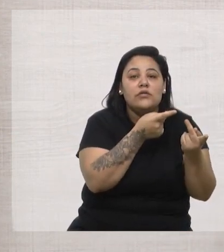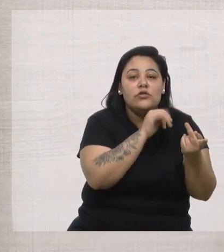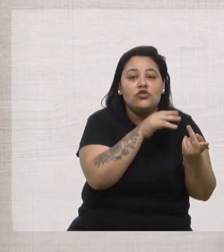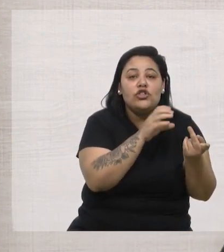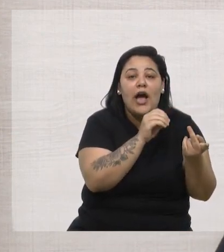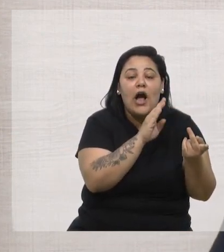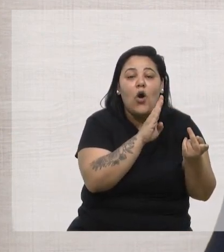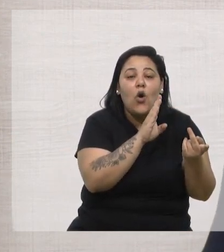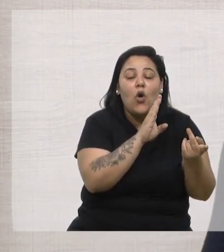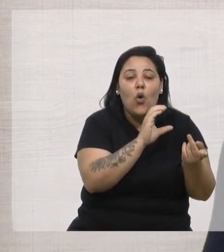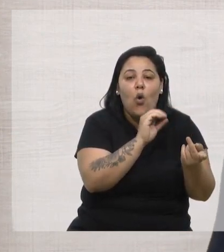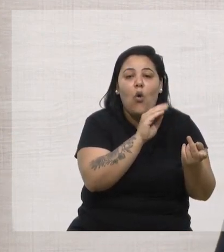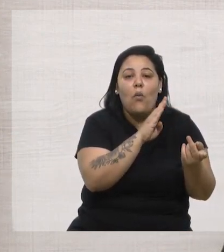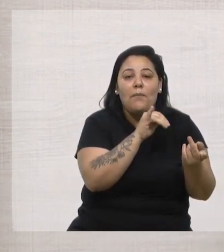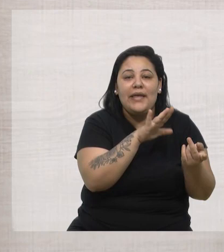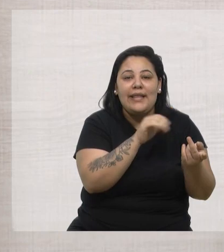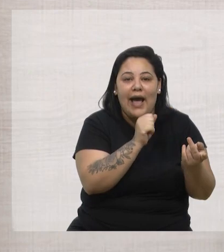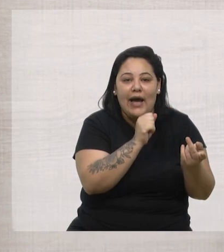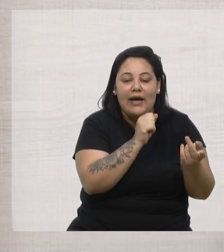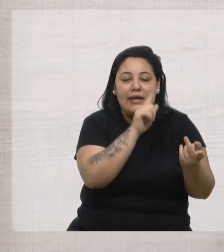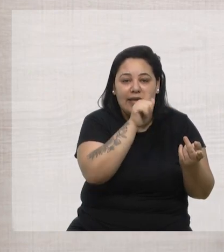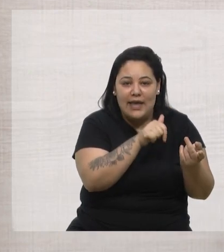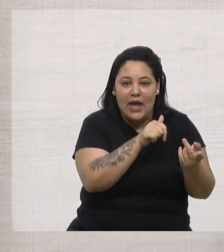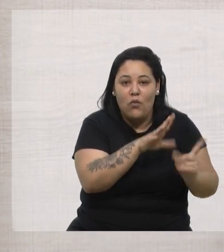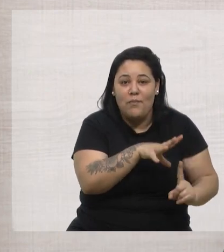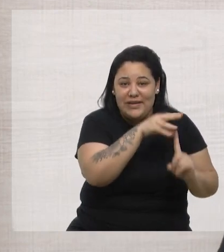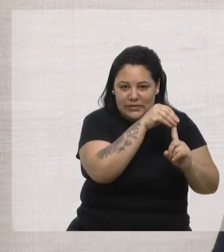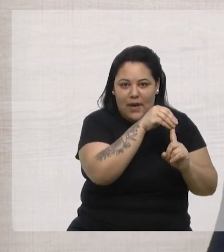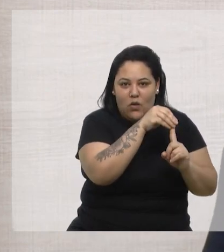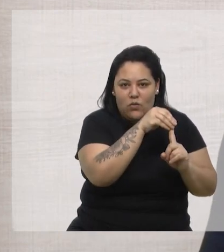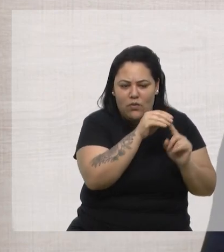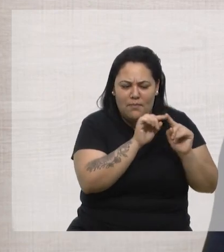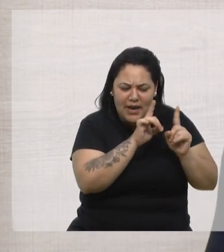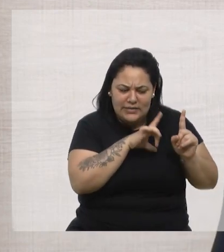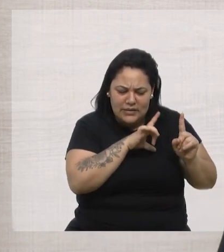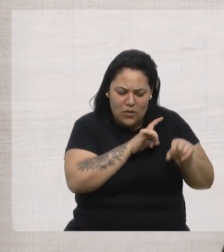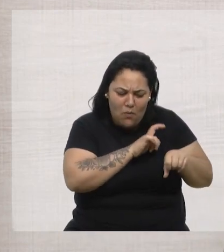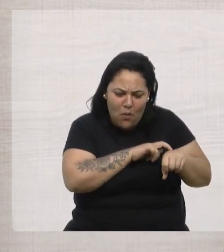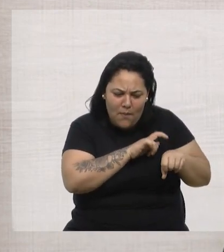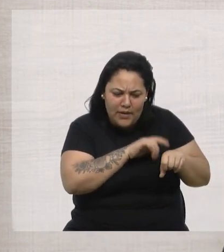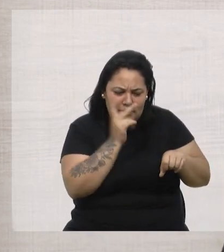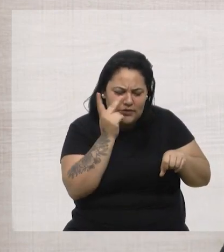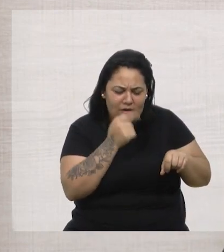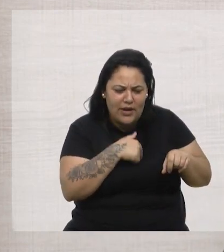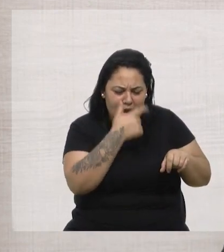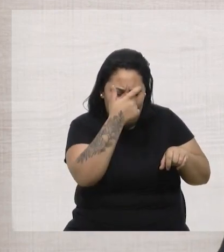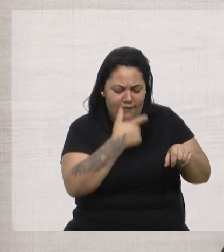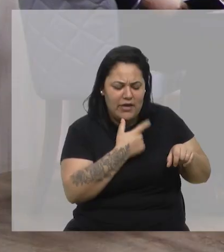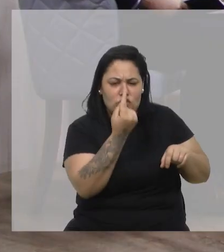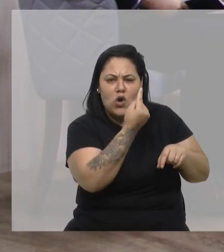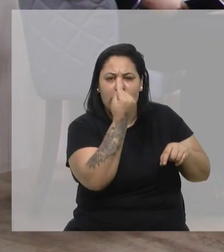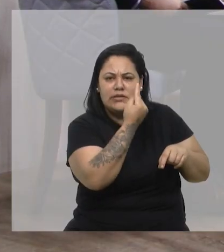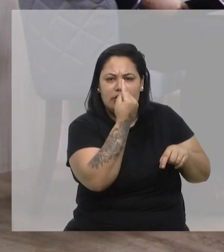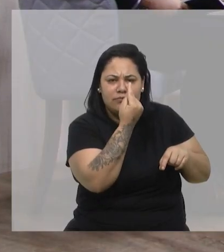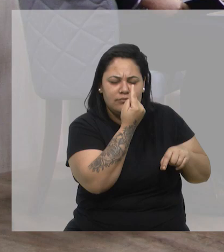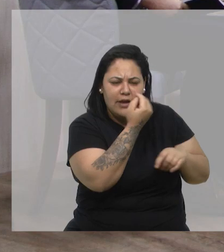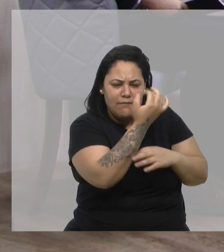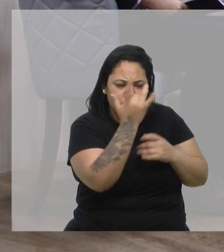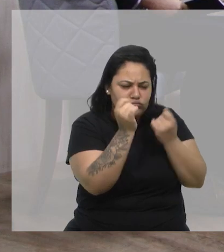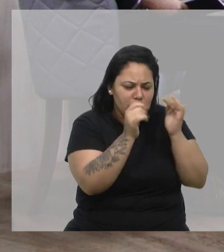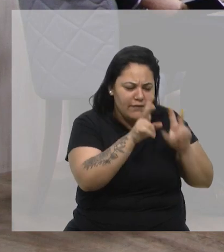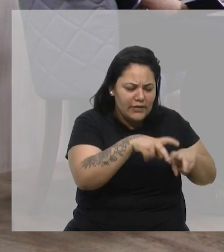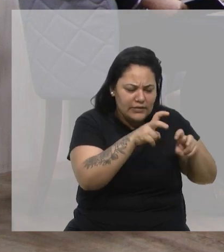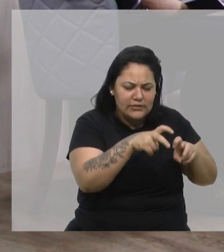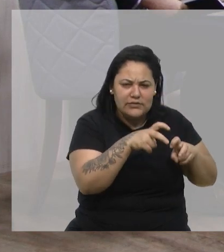narrava era o Jacobina, que é o protagonista. E aí, só que tem um determinado momento que ele se vê sozinho numa fazenda, e aí